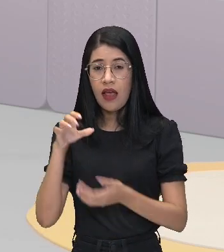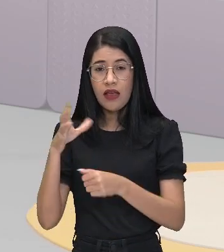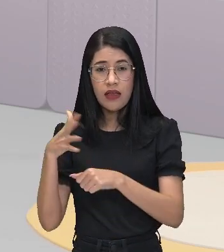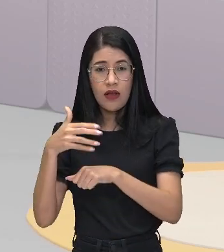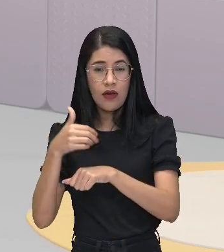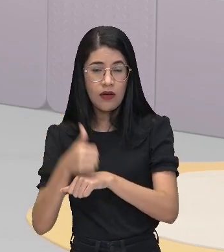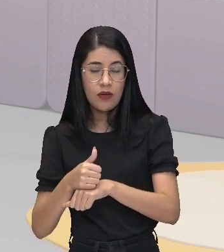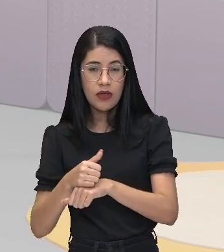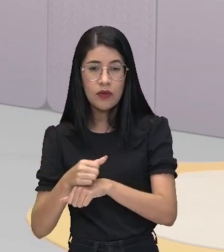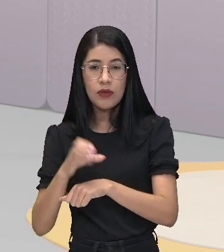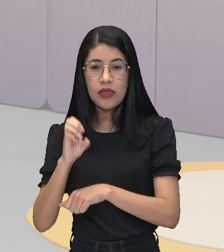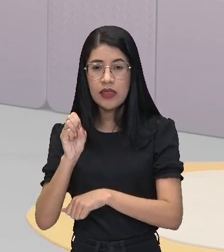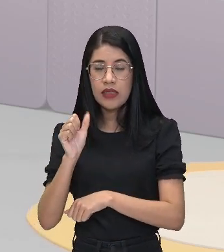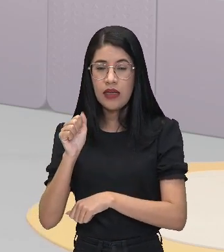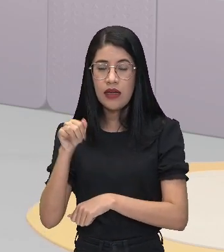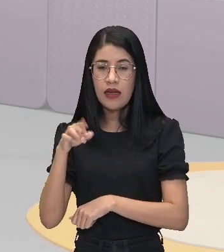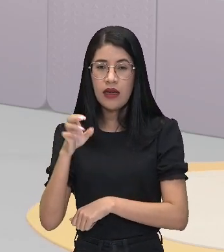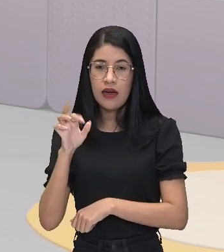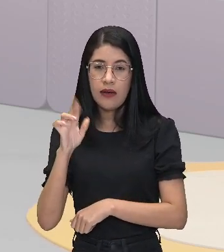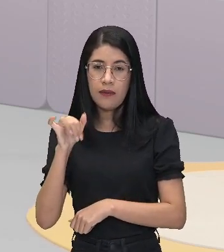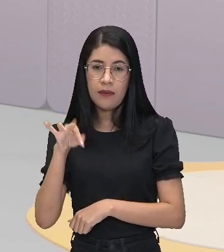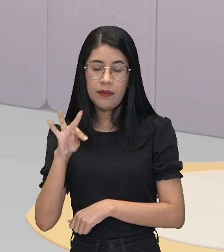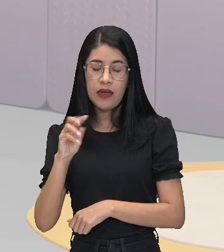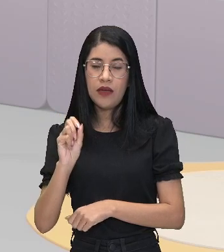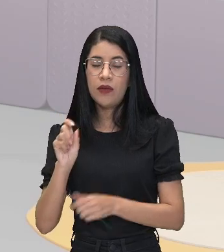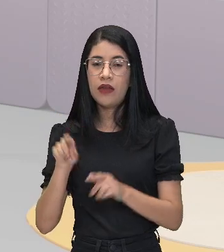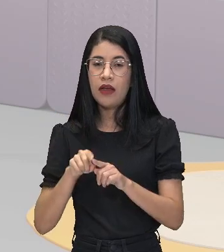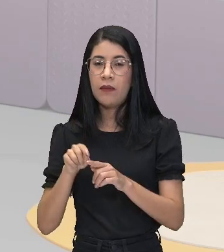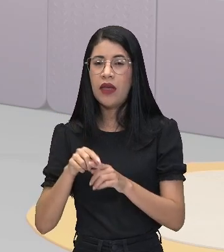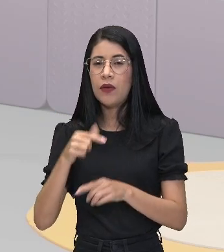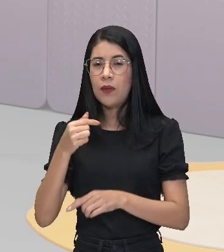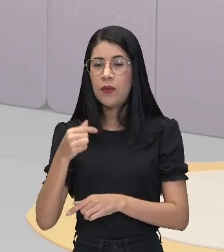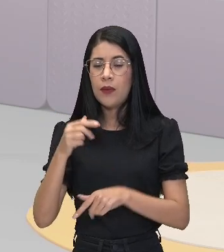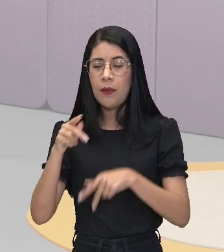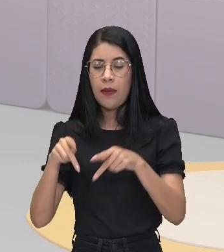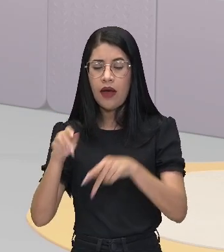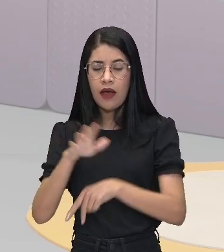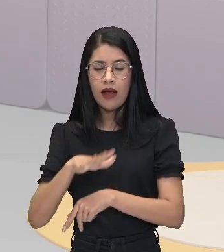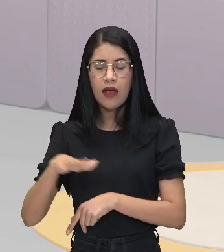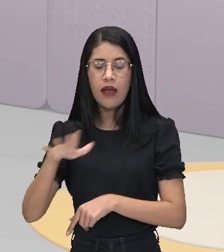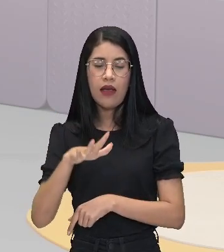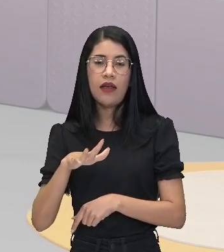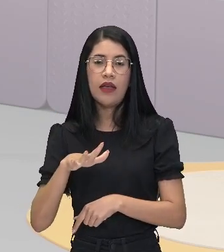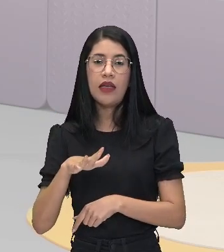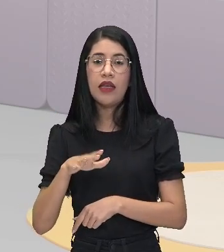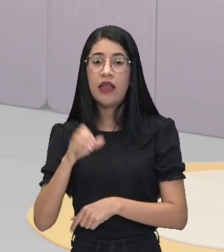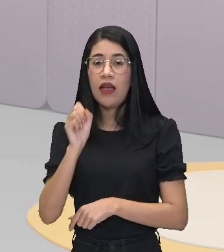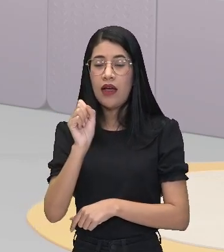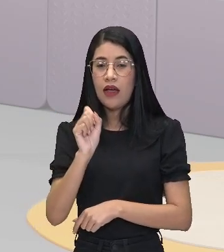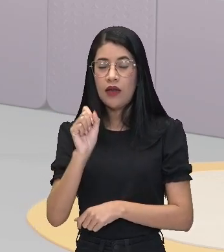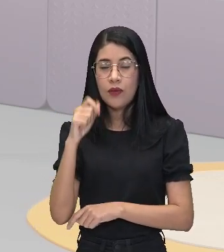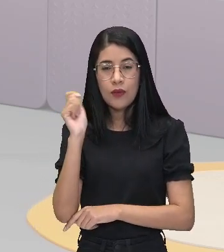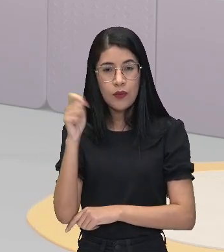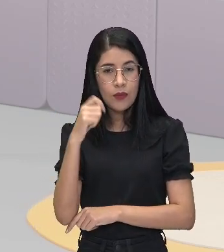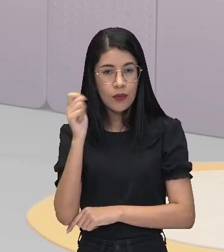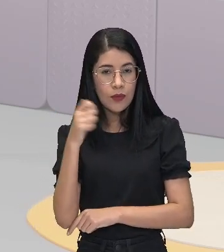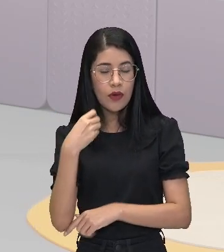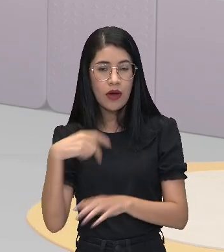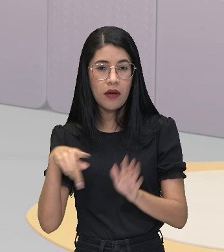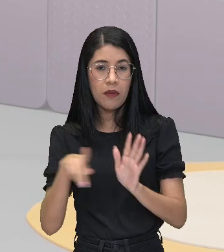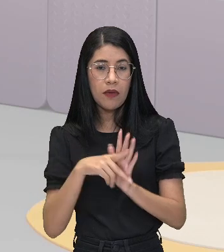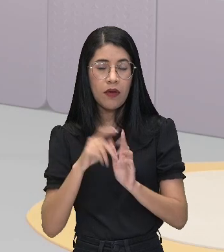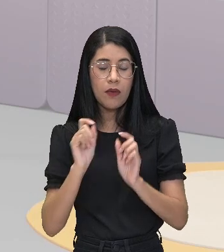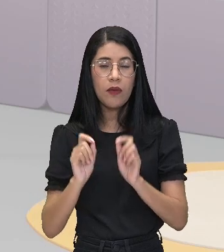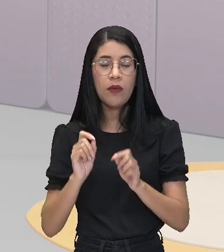os 7 povos das missões, aquele território que atualmente é Rio Grande do Sul, pertenciam dessa vez